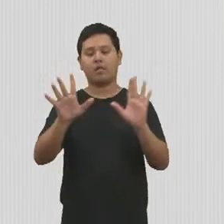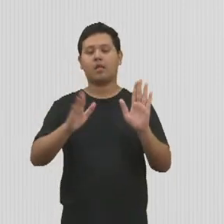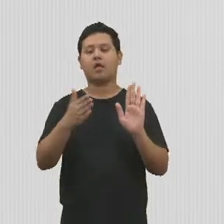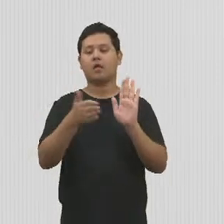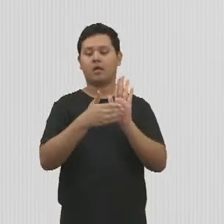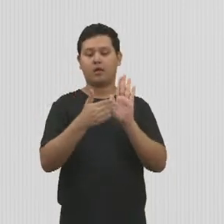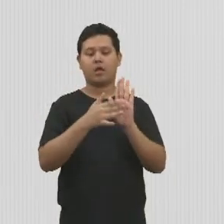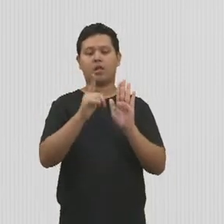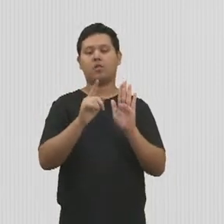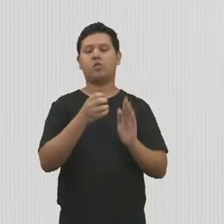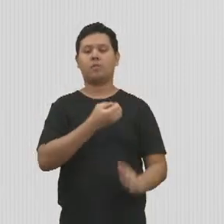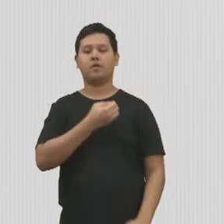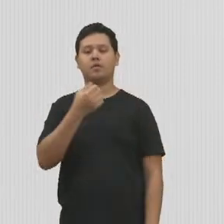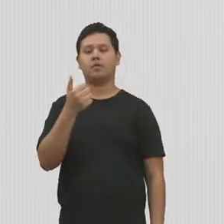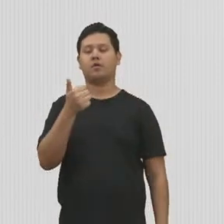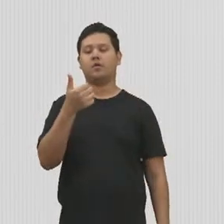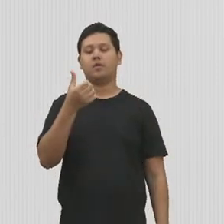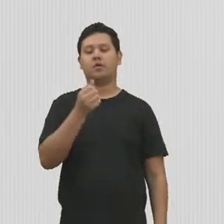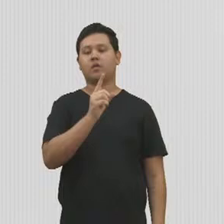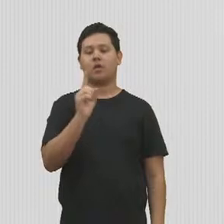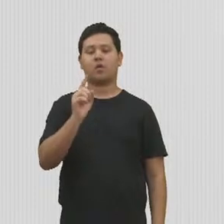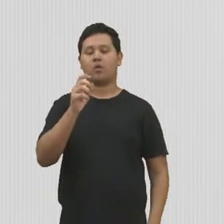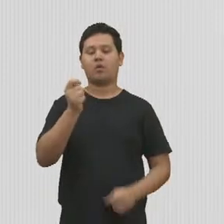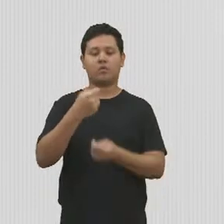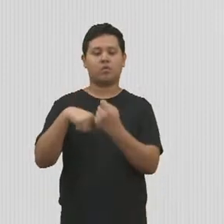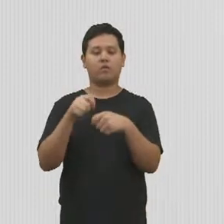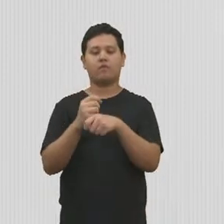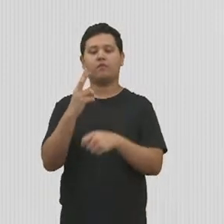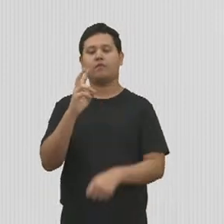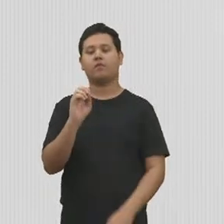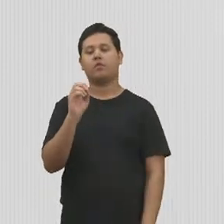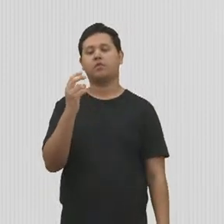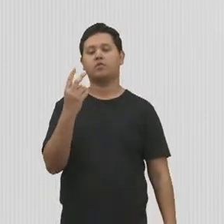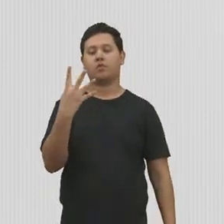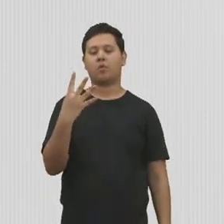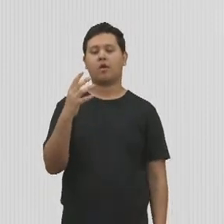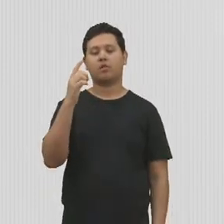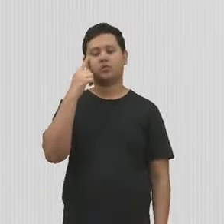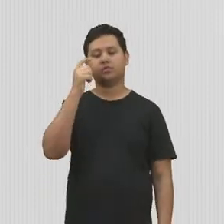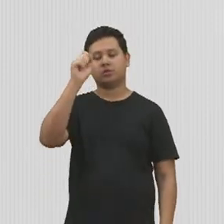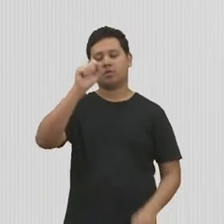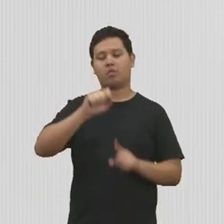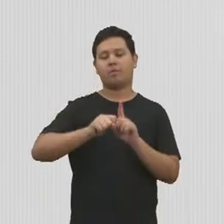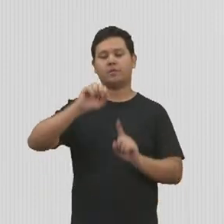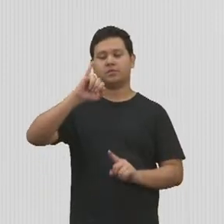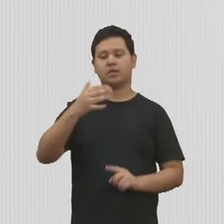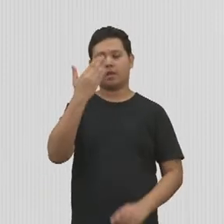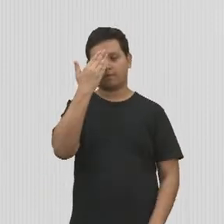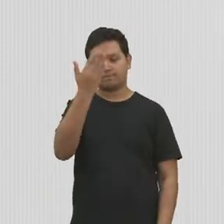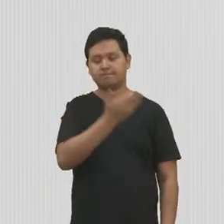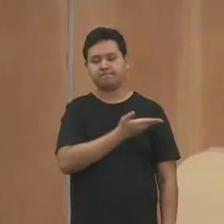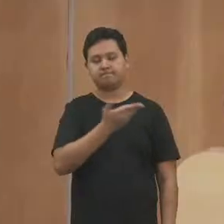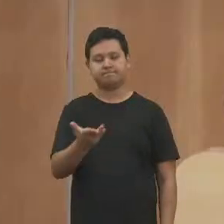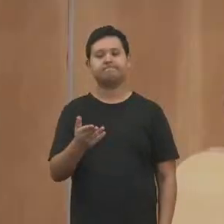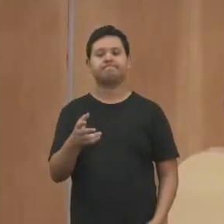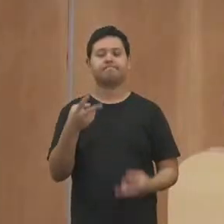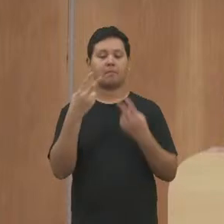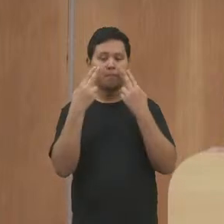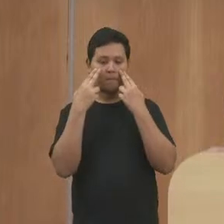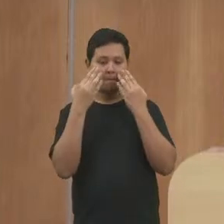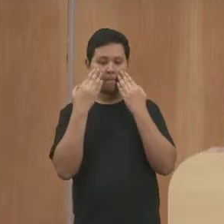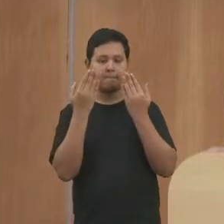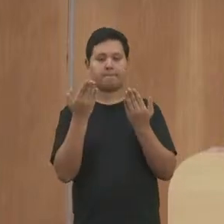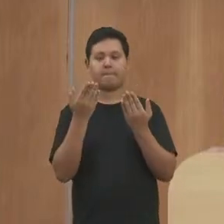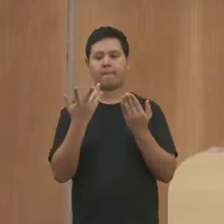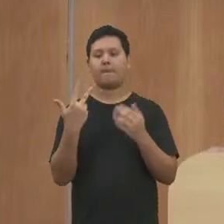número 1611, de 24 de janeiro. Pode passar. Eu agradeço a atenção de todos